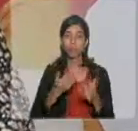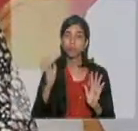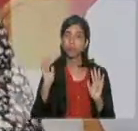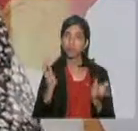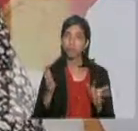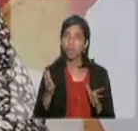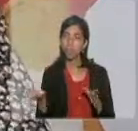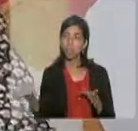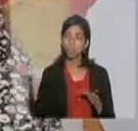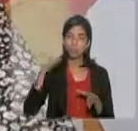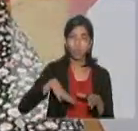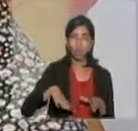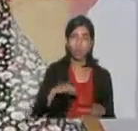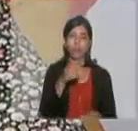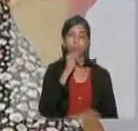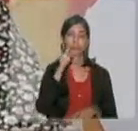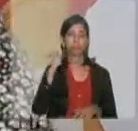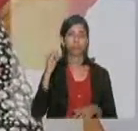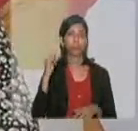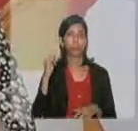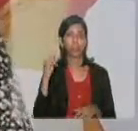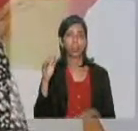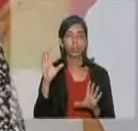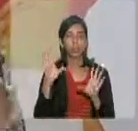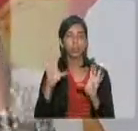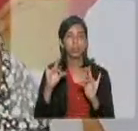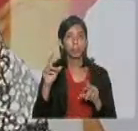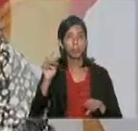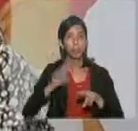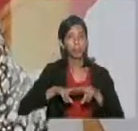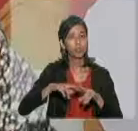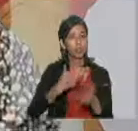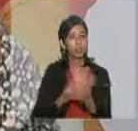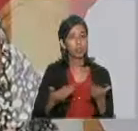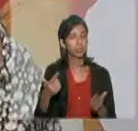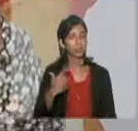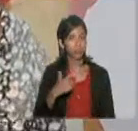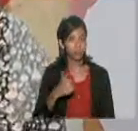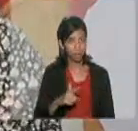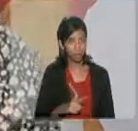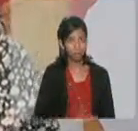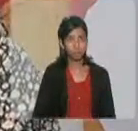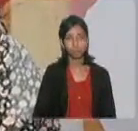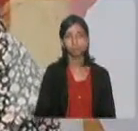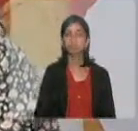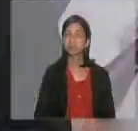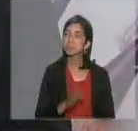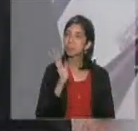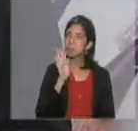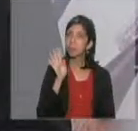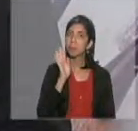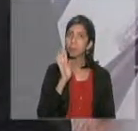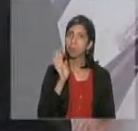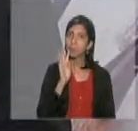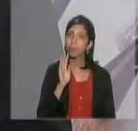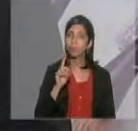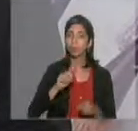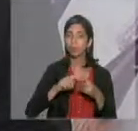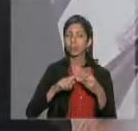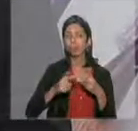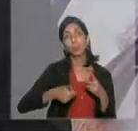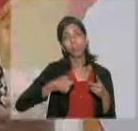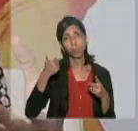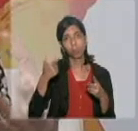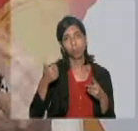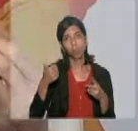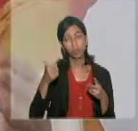faz um choque térmico, sela a superfície do alimento e a gente tem menos perda nutricional. Olha que interessante. Então, são as duas melhores